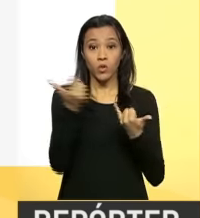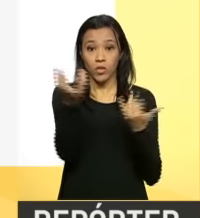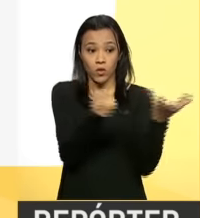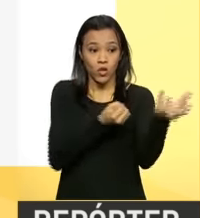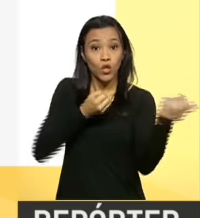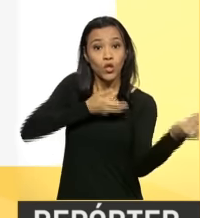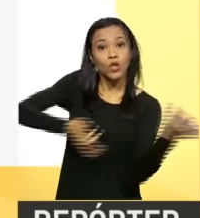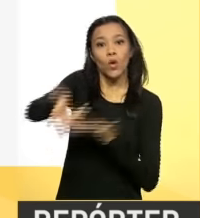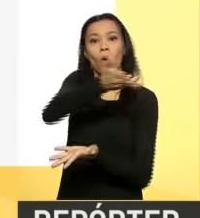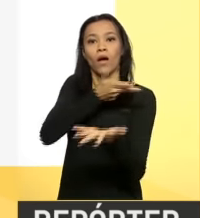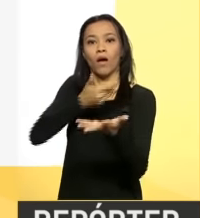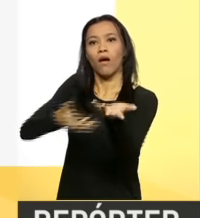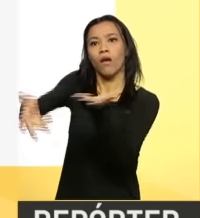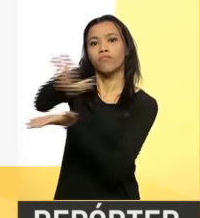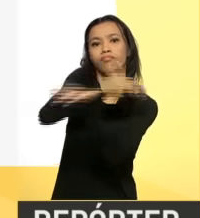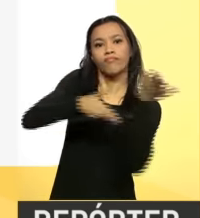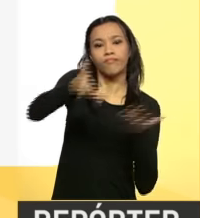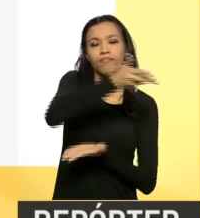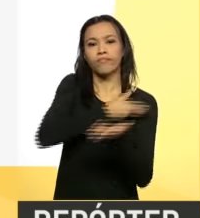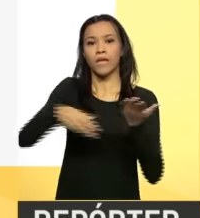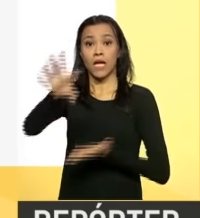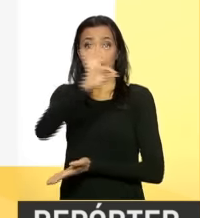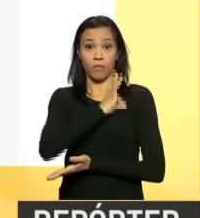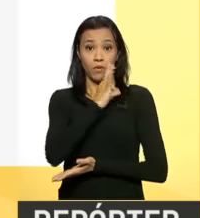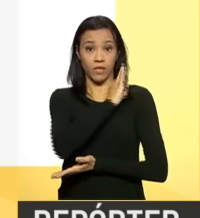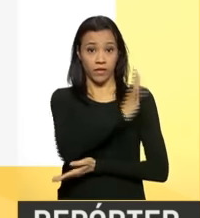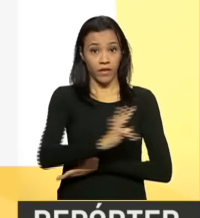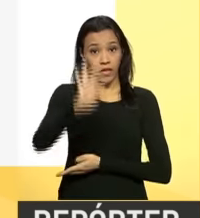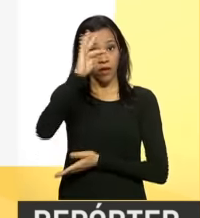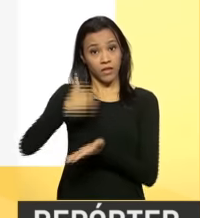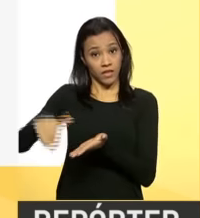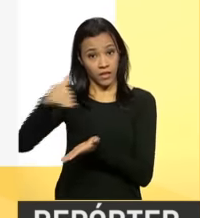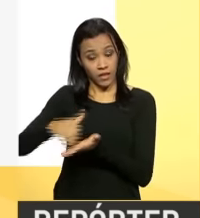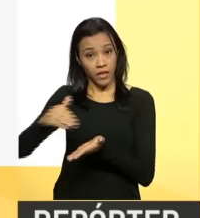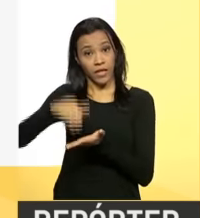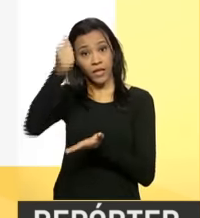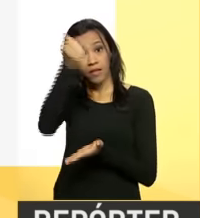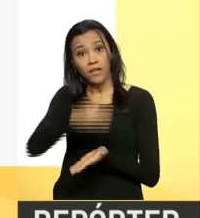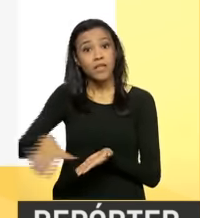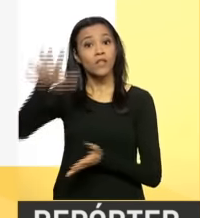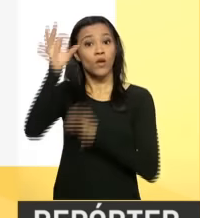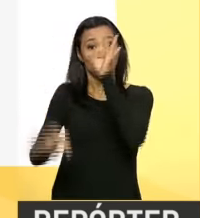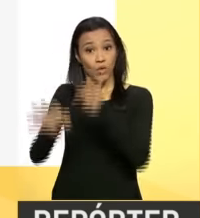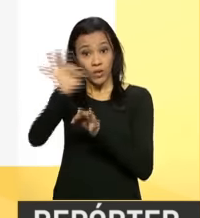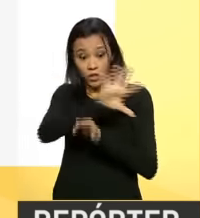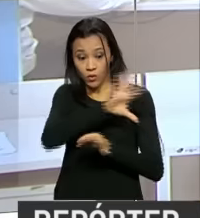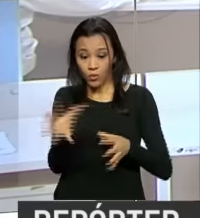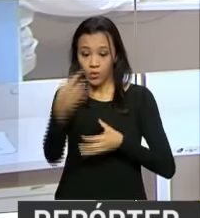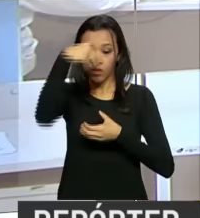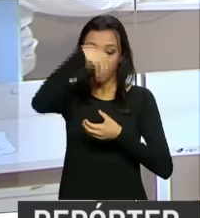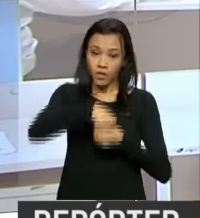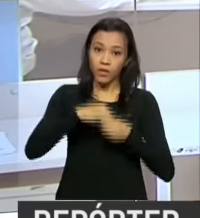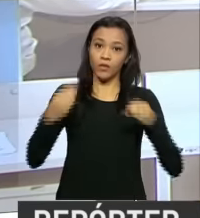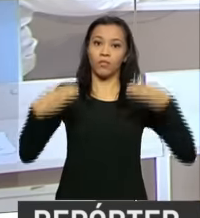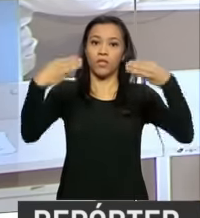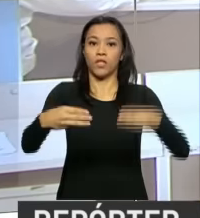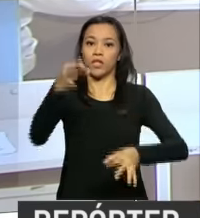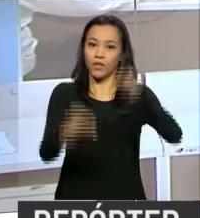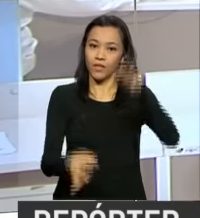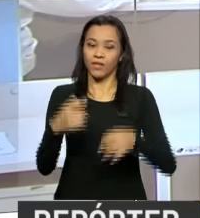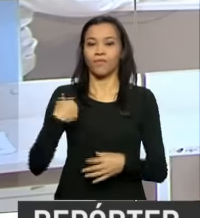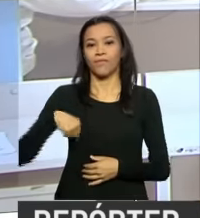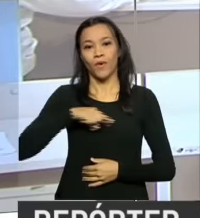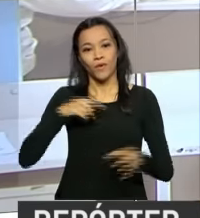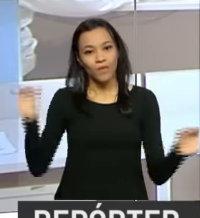de informações da Polícia Federal e da Secretaria Nacional de Justiça dentro do Ministério da Justiça. Nós ficamos por